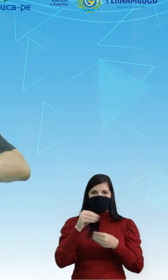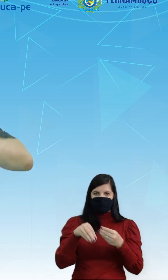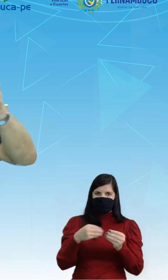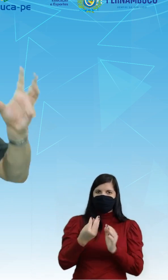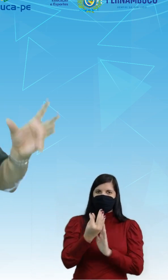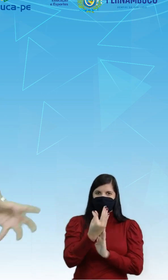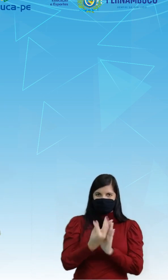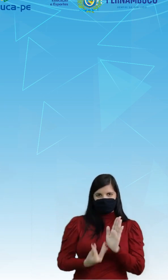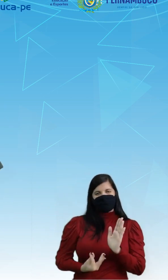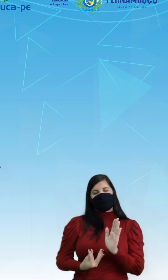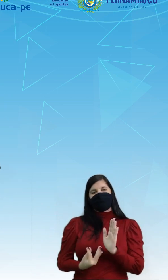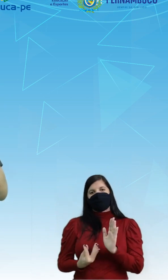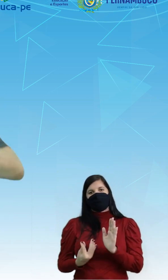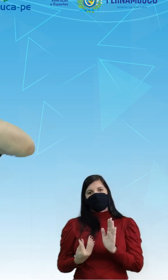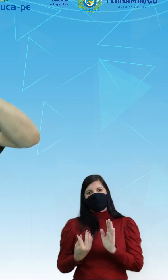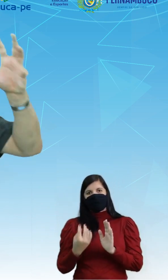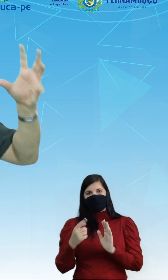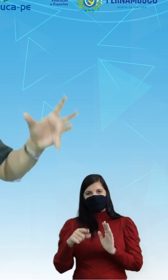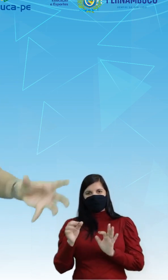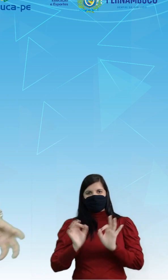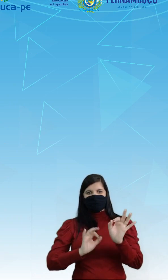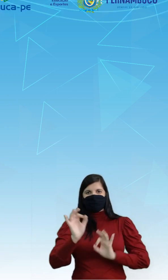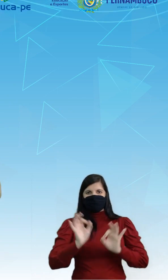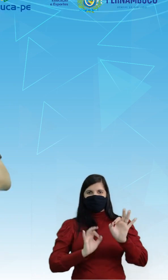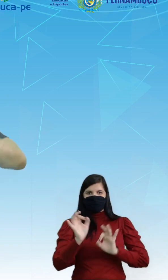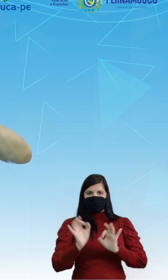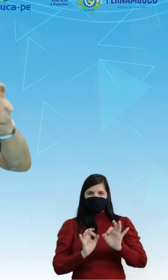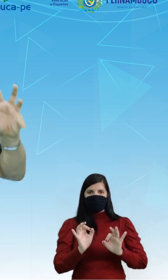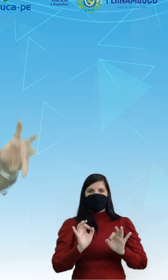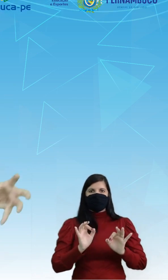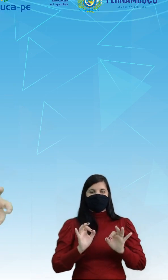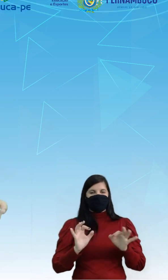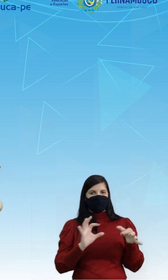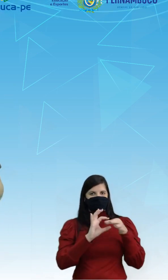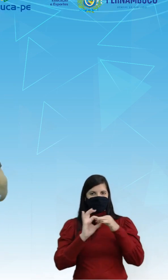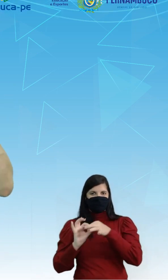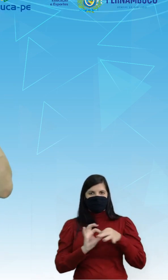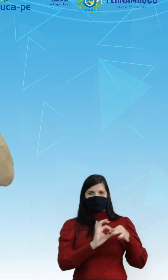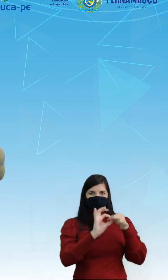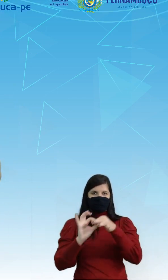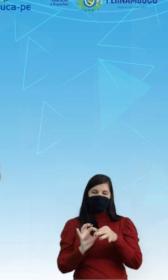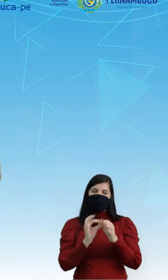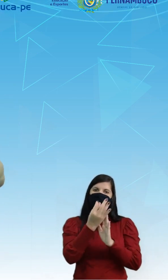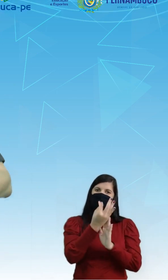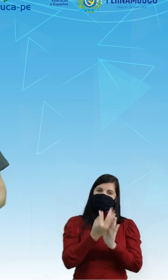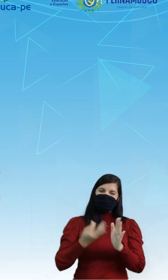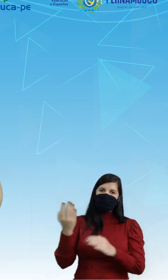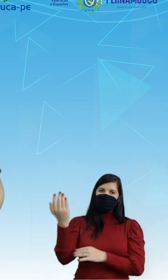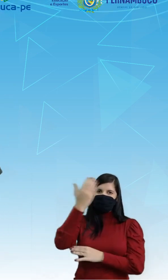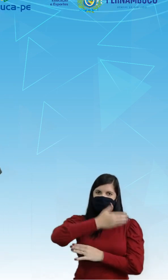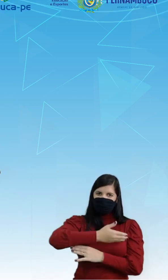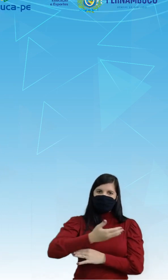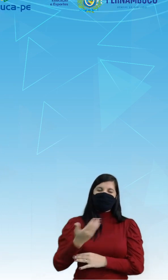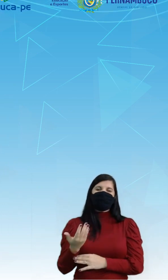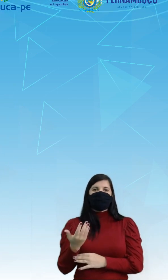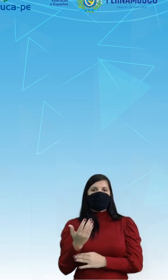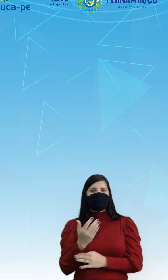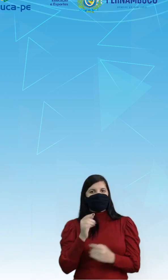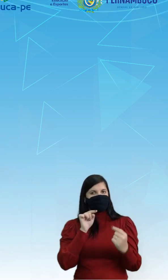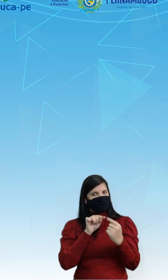que é justamente o seguinte: a organização, a harmonia do texto apontam para um